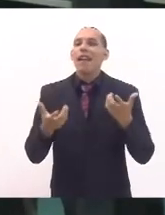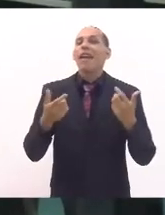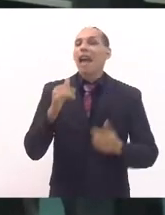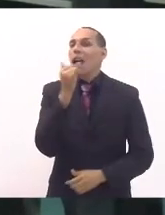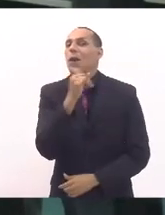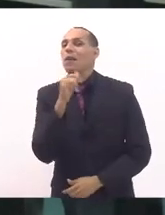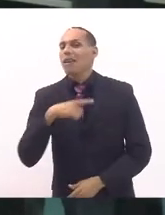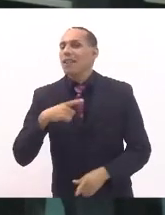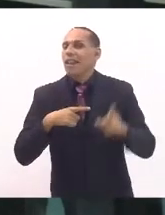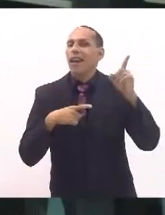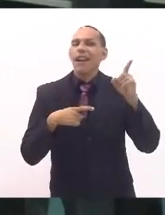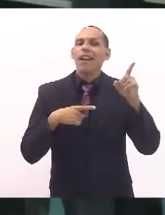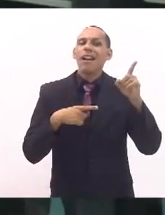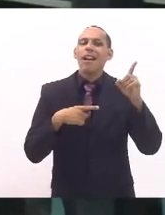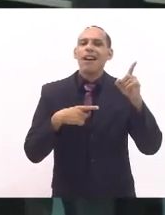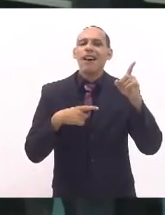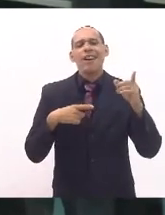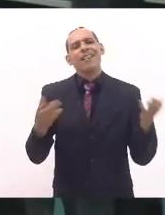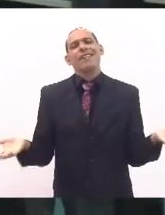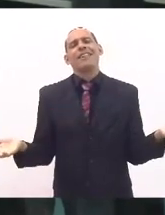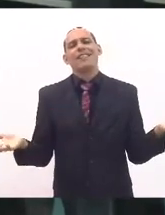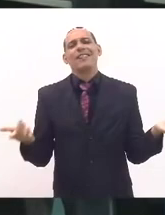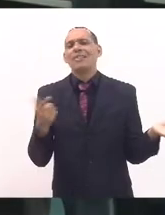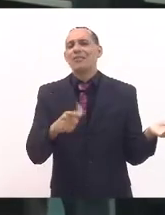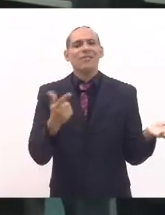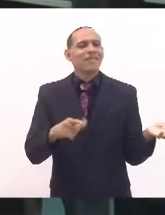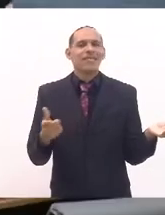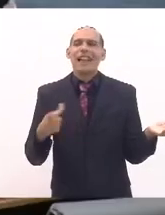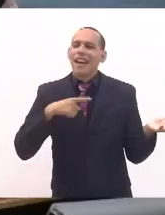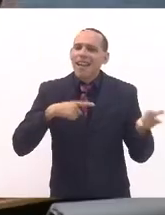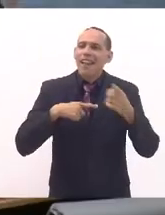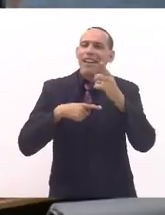aqui. Não.